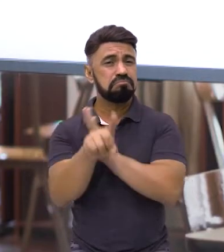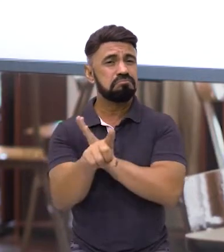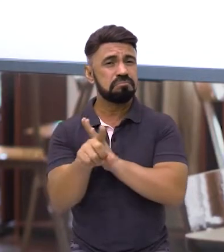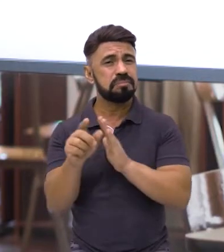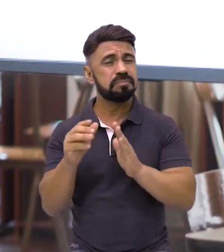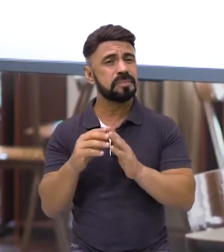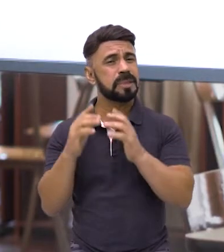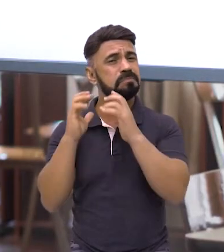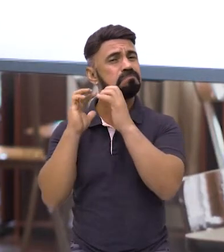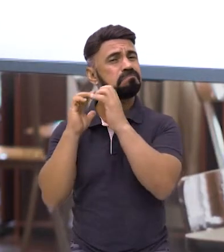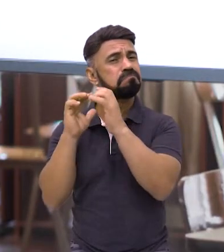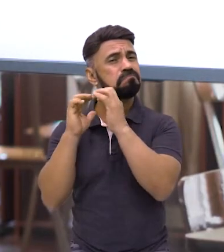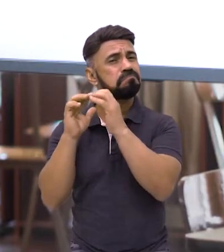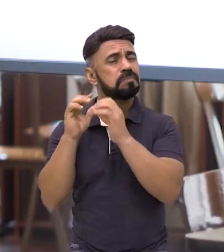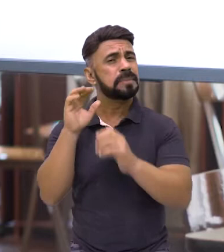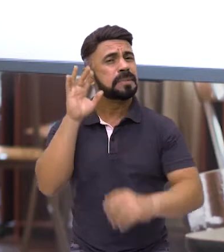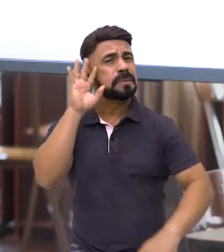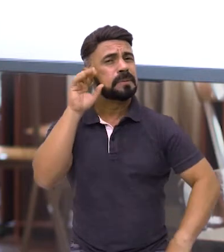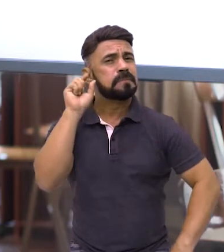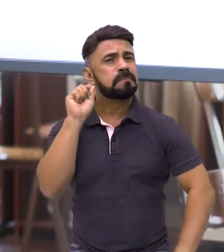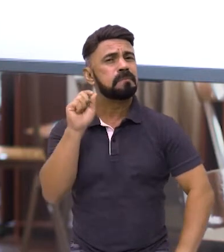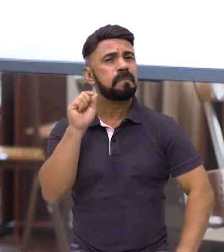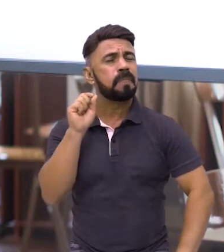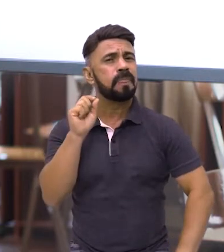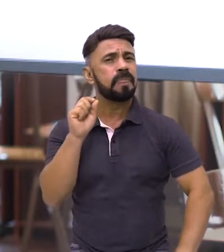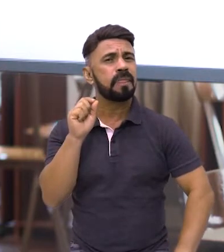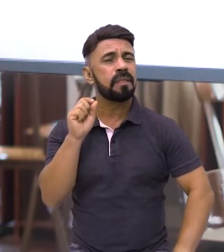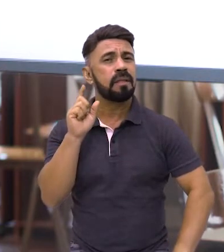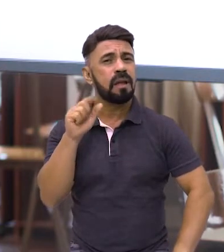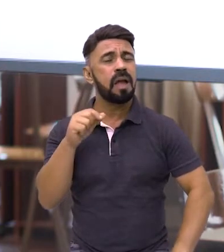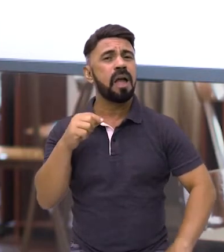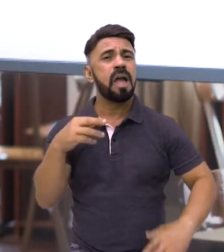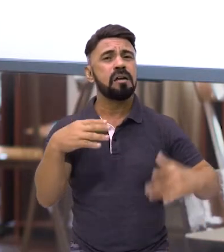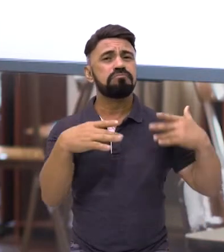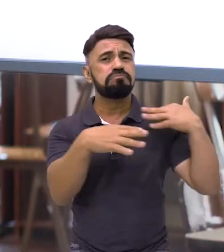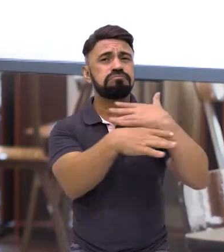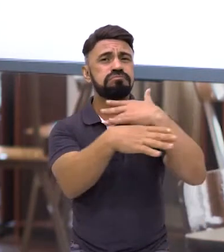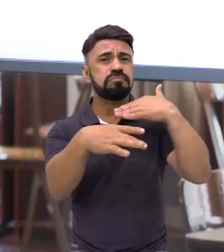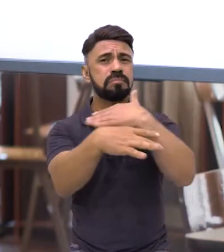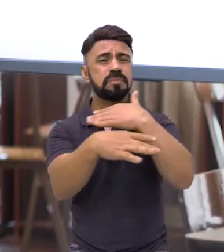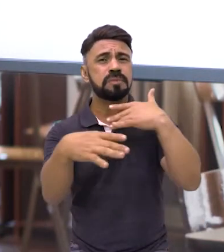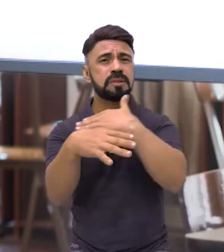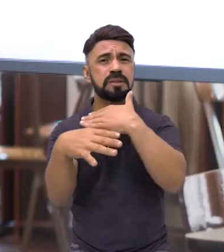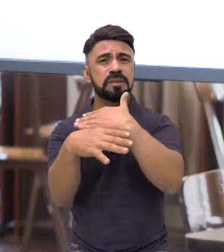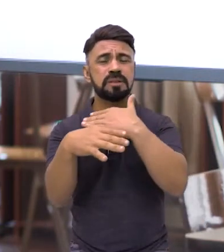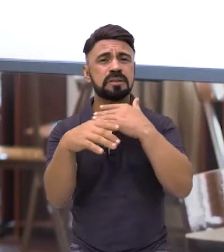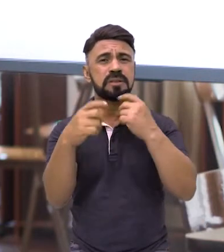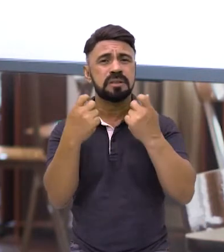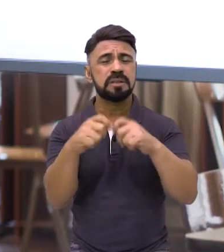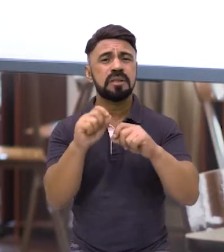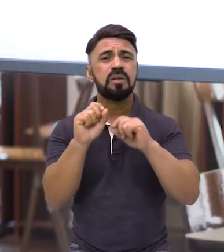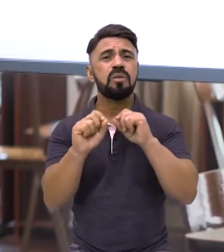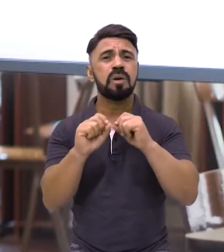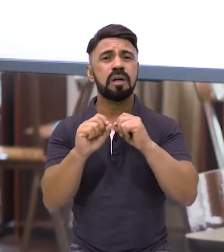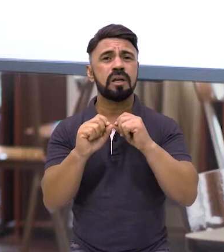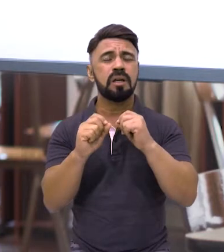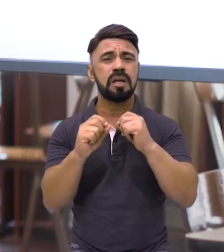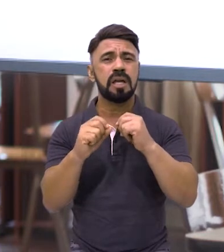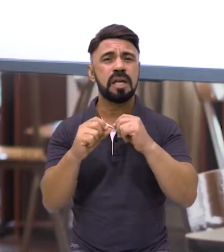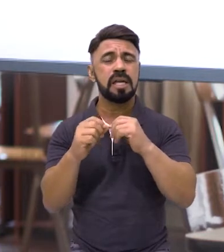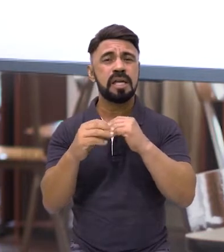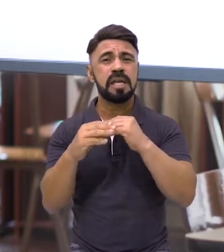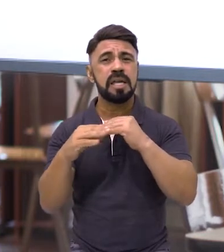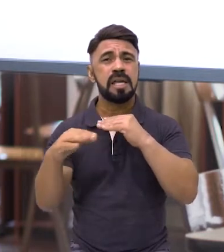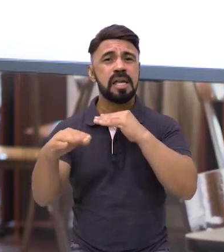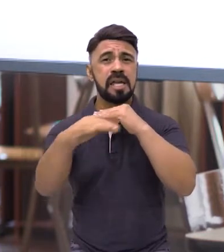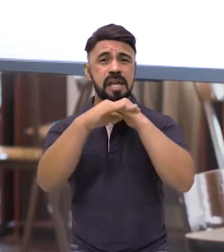que identificar. Falar em urbanização, necessariamente não precisamos falar de